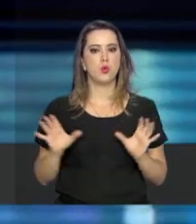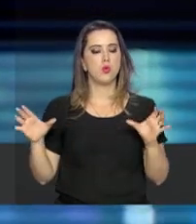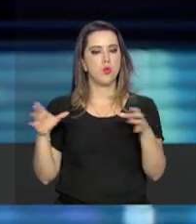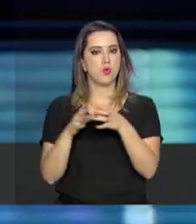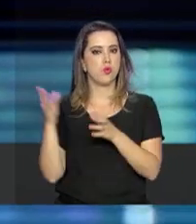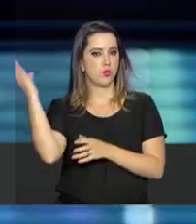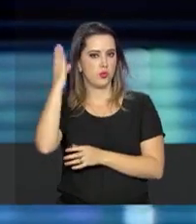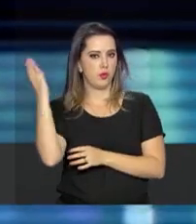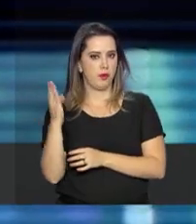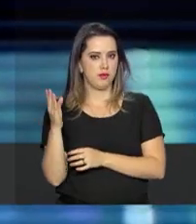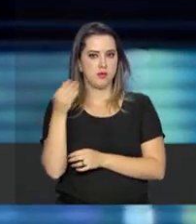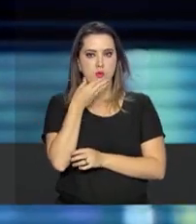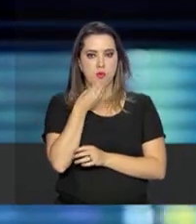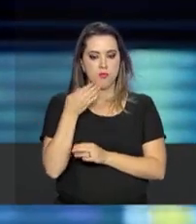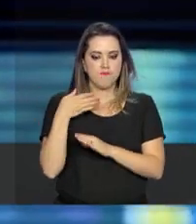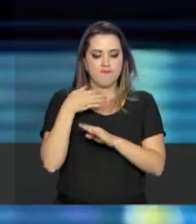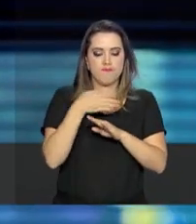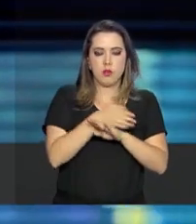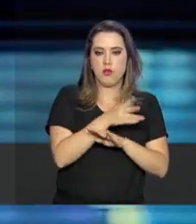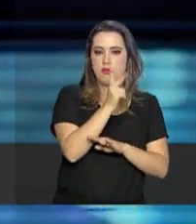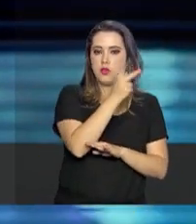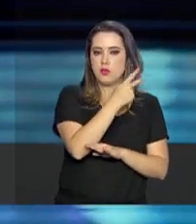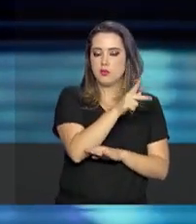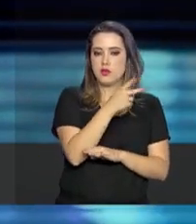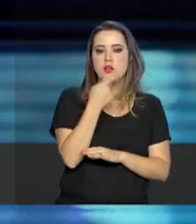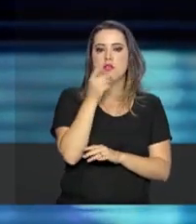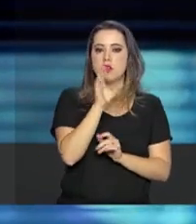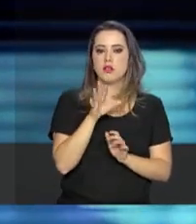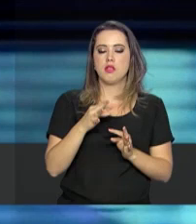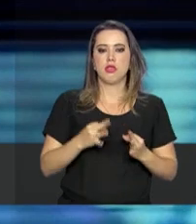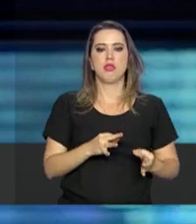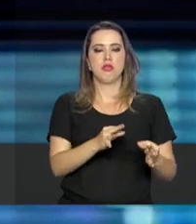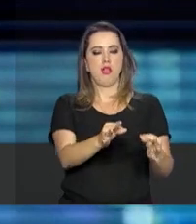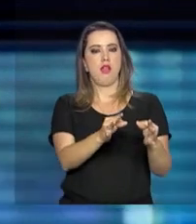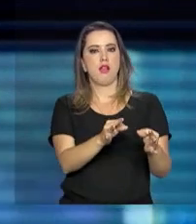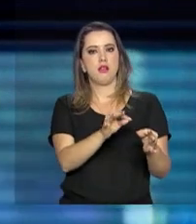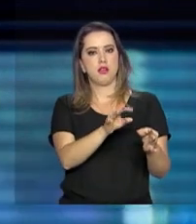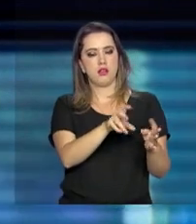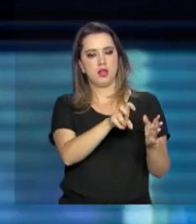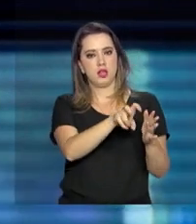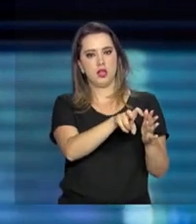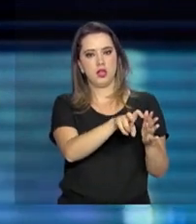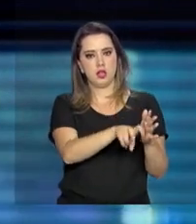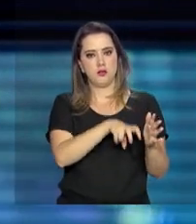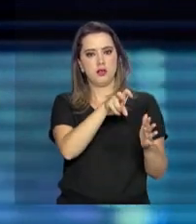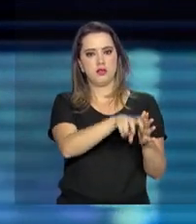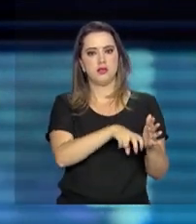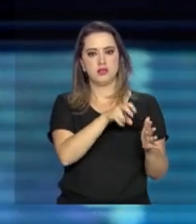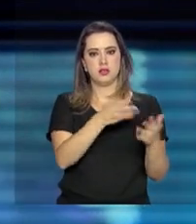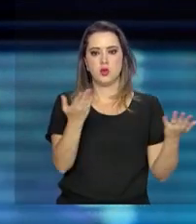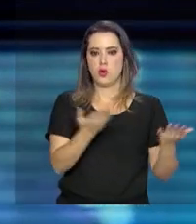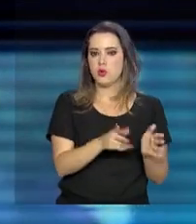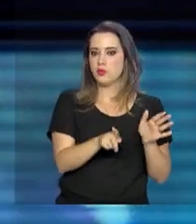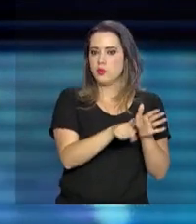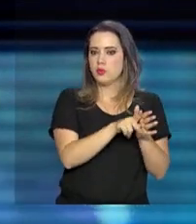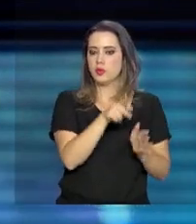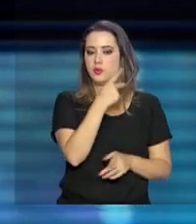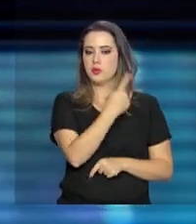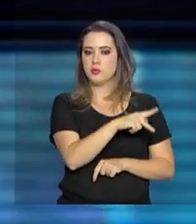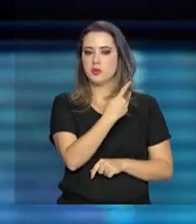agrícola, basicamente. Aliás, eu não gosto muito da palavra. Eu acho que hoje em dia eles são mais paraguaios do que brasiguaios, propriamente